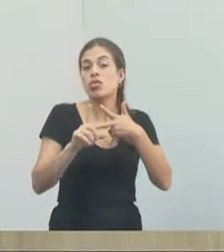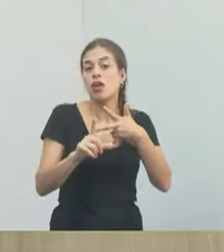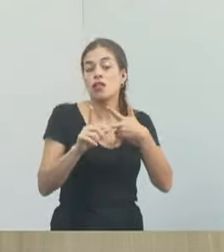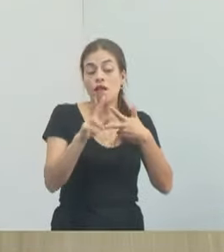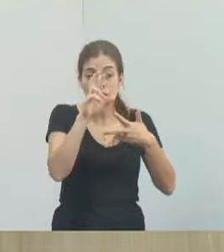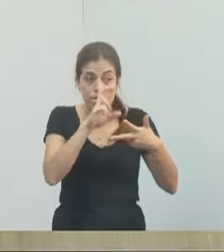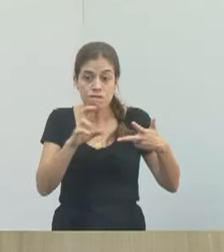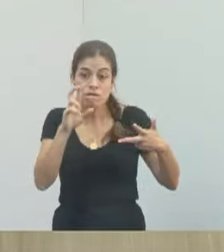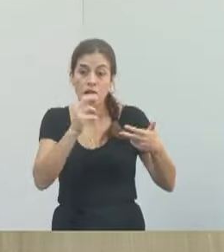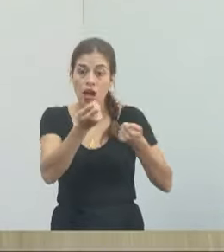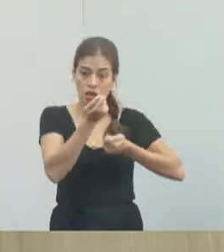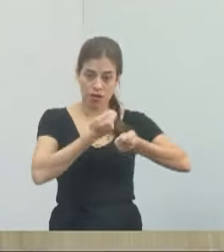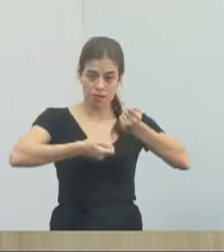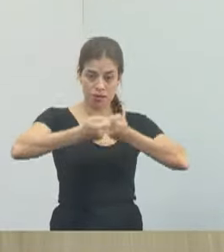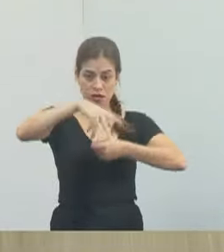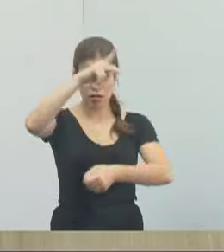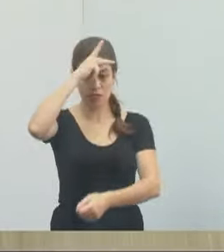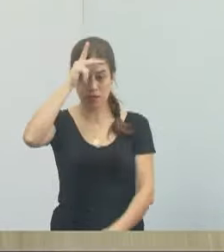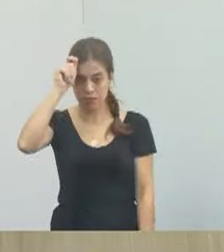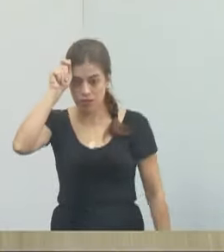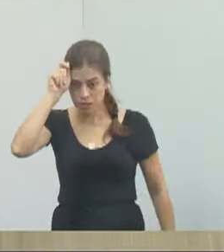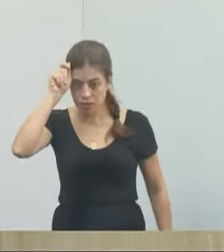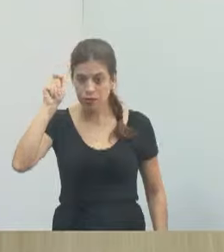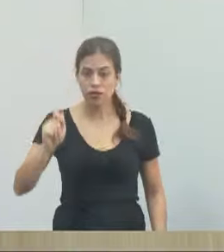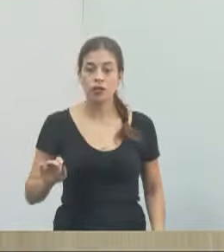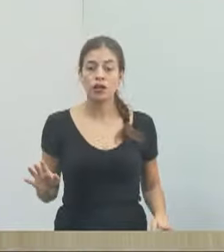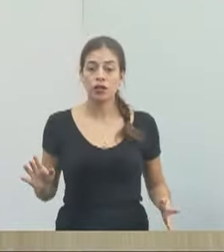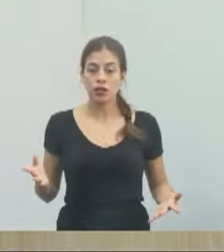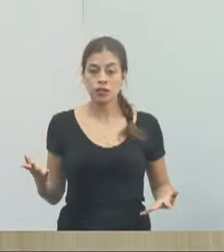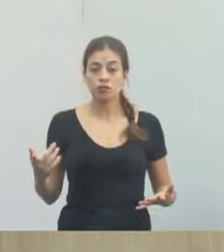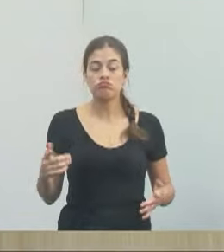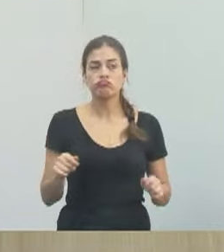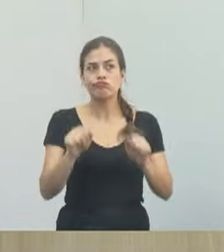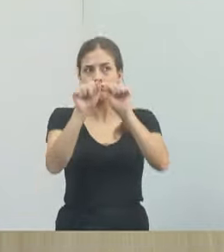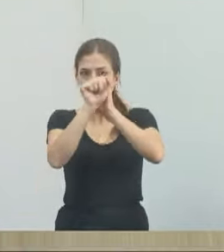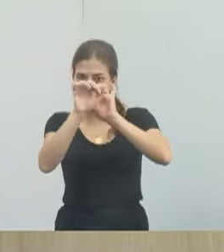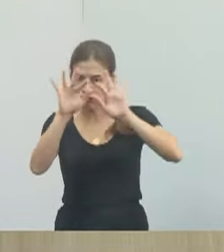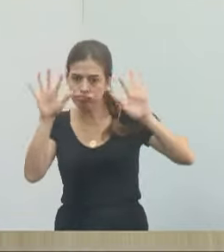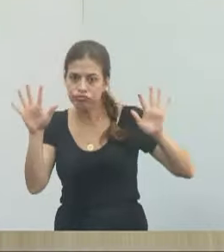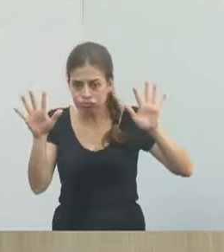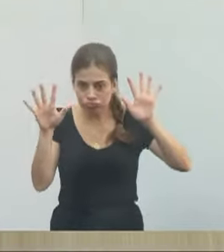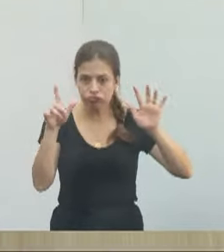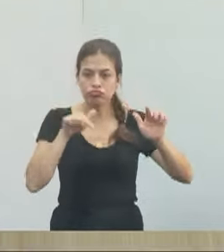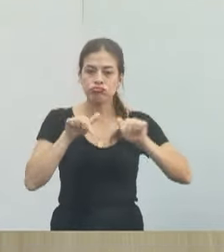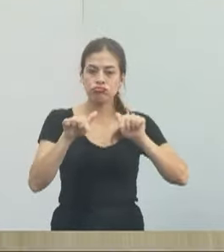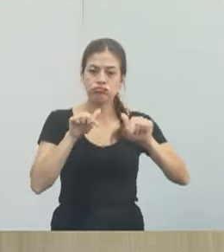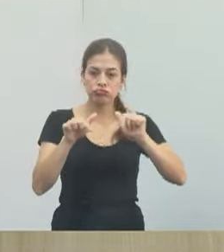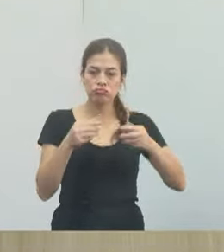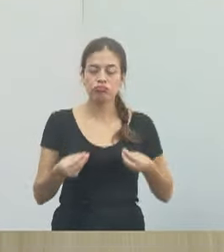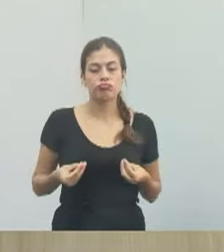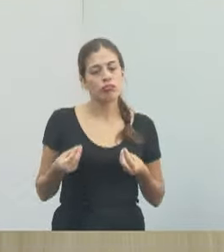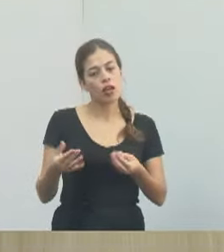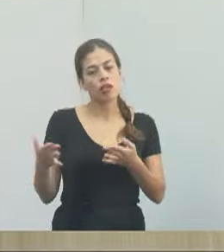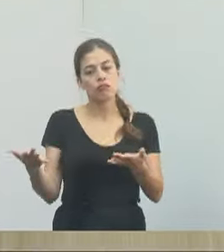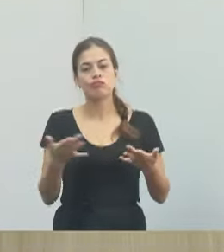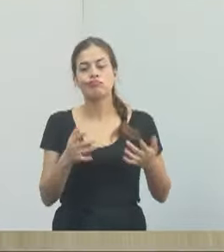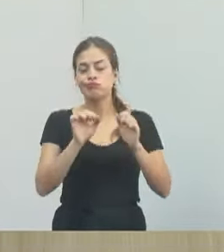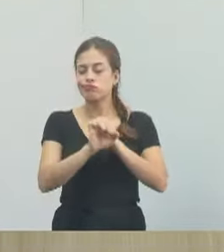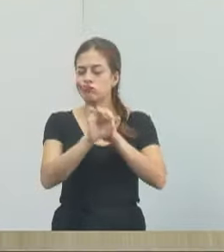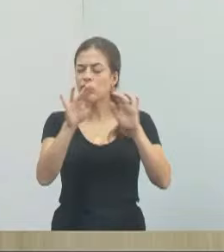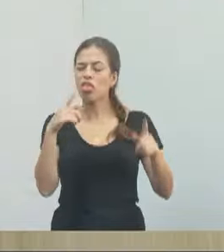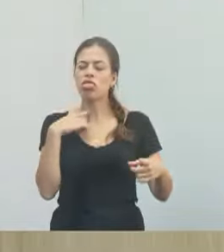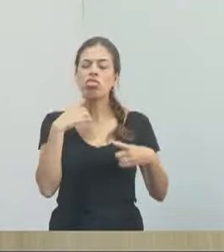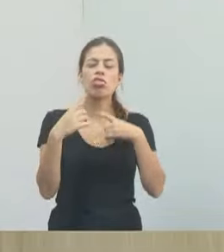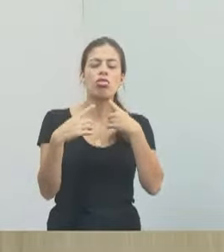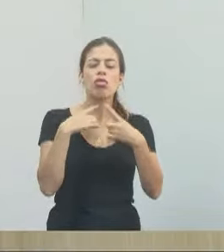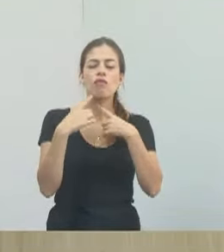fiscalizar a administração Municipal buscando transparência dos serviços prestados e esclarecendo as